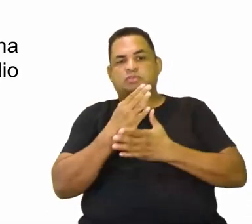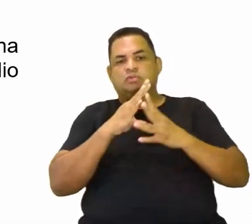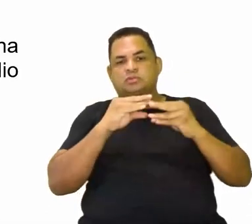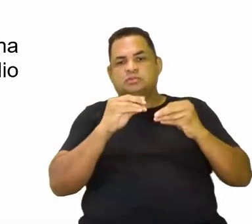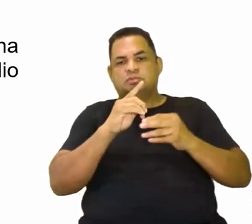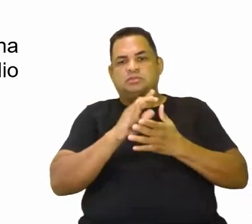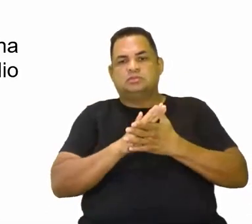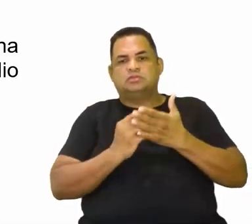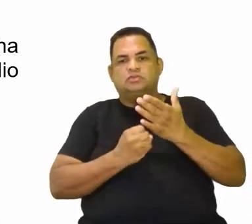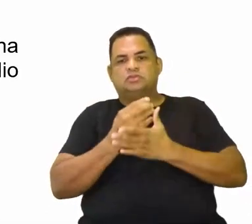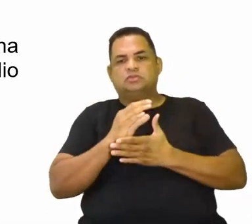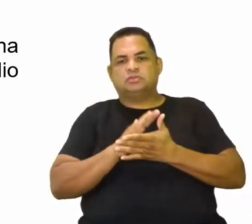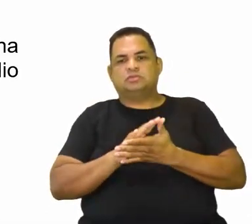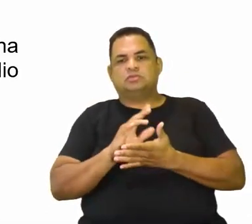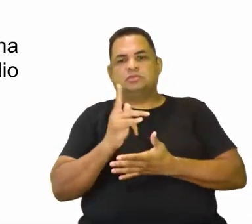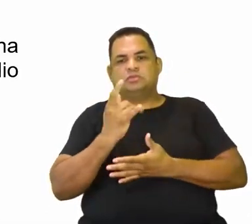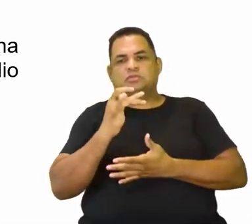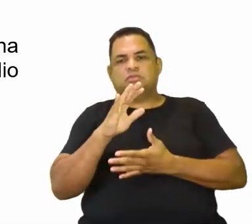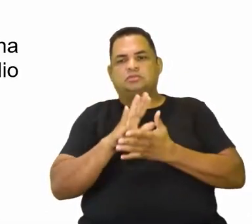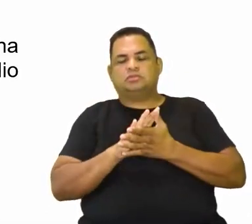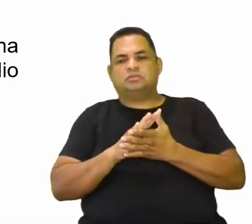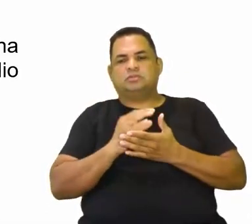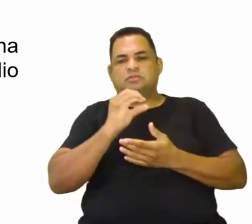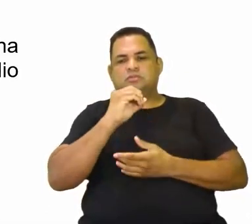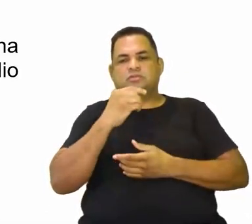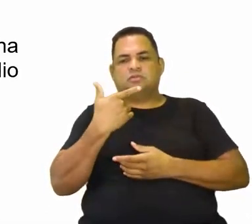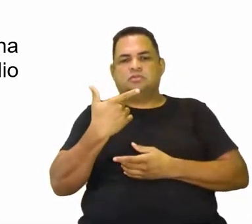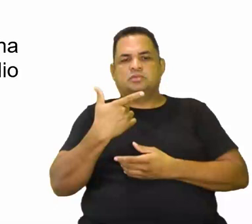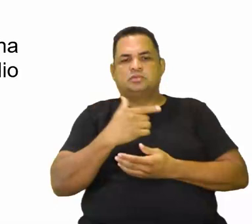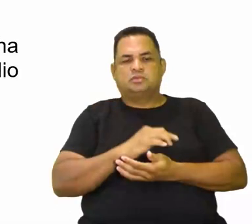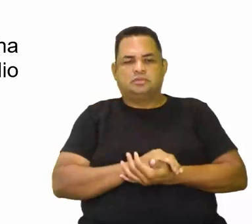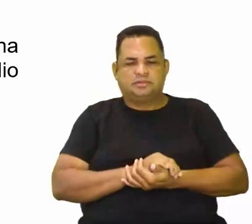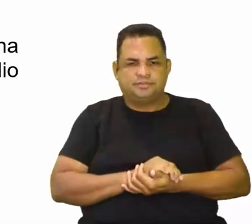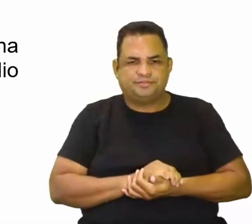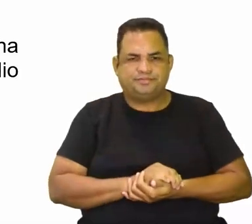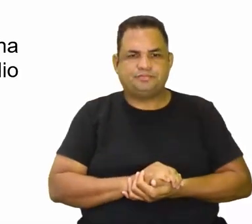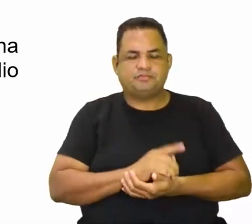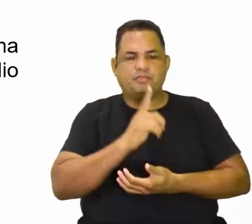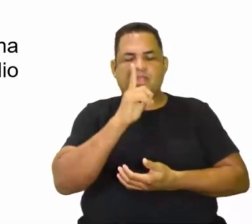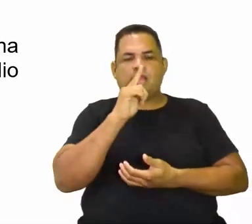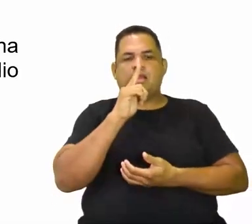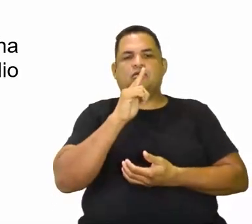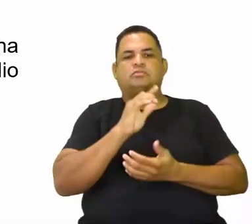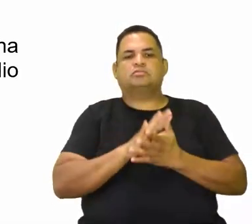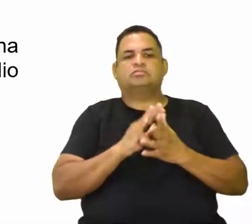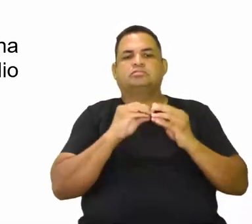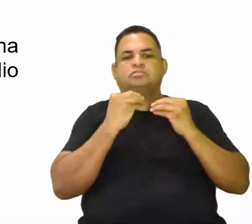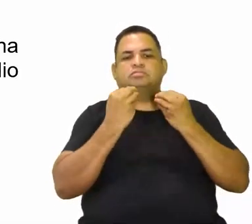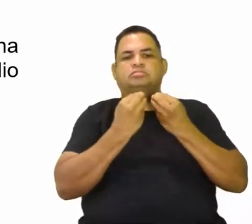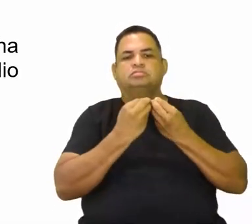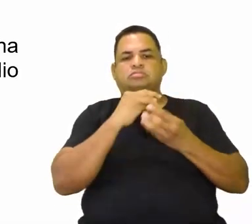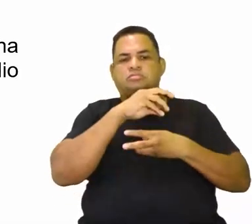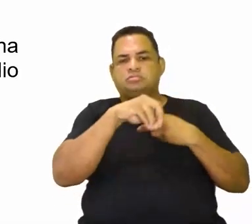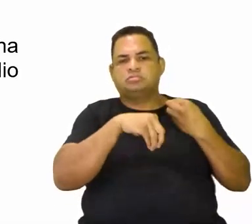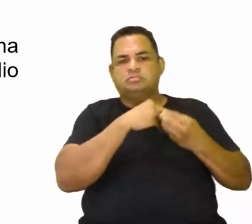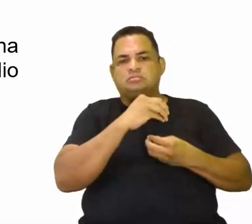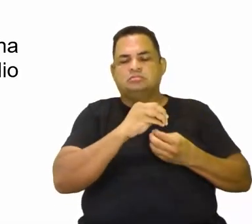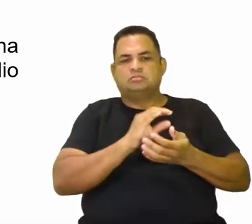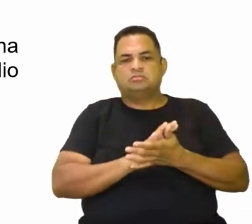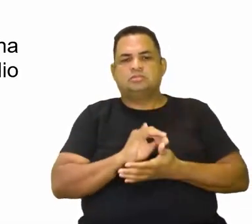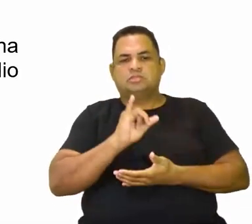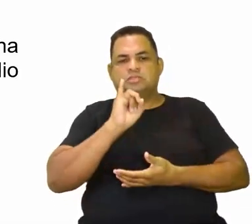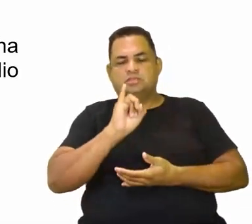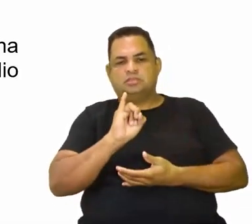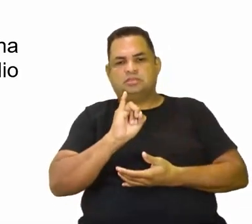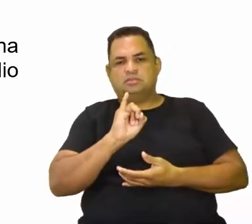gás hidrogênio e ao gás oxigênio. Aqui nós temos a água, que é uma substância composta. Esse I, ó, em cima da